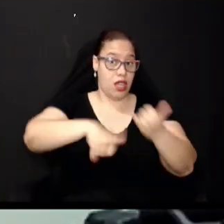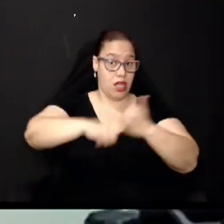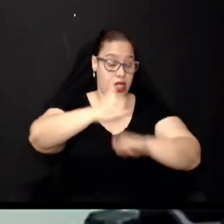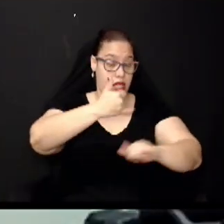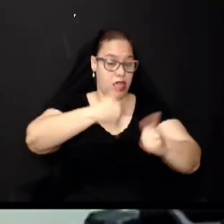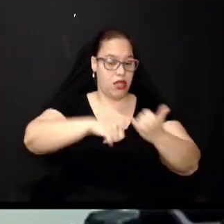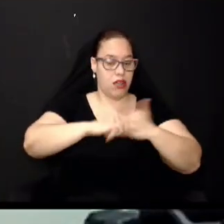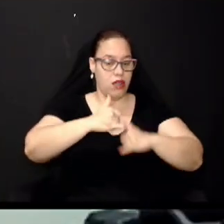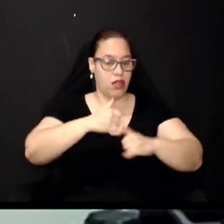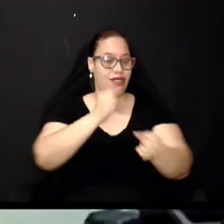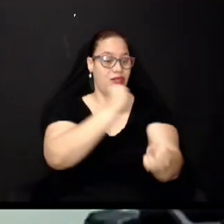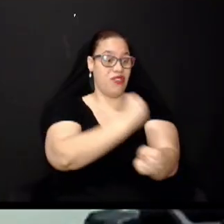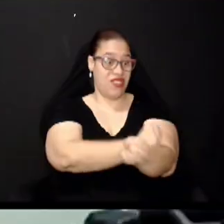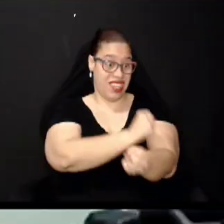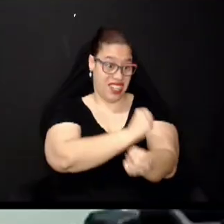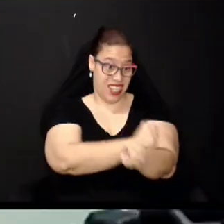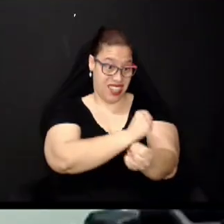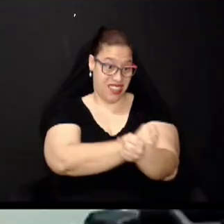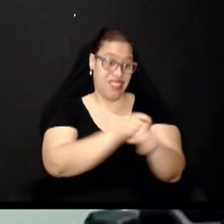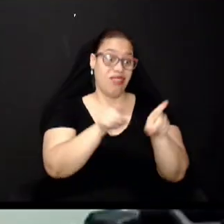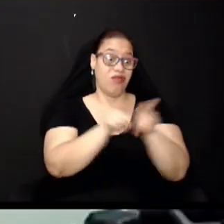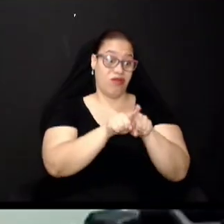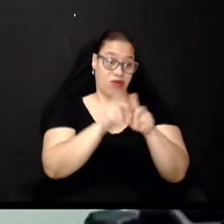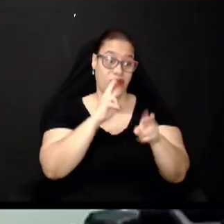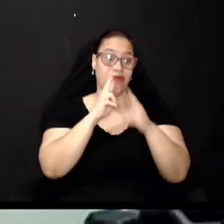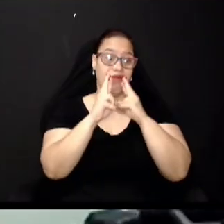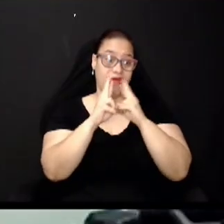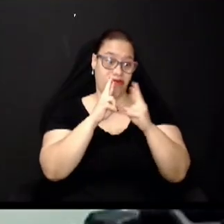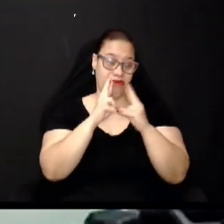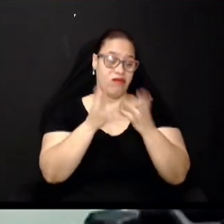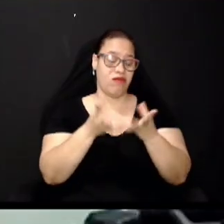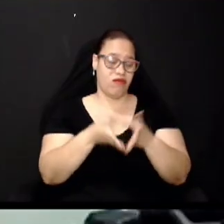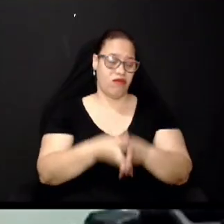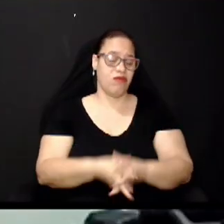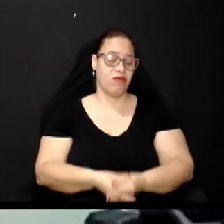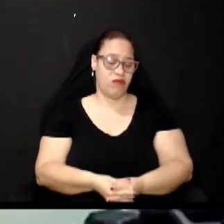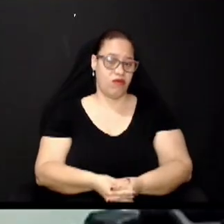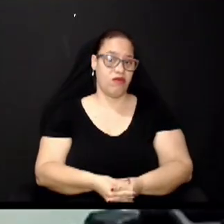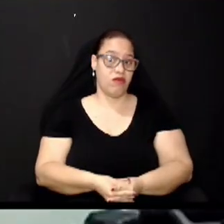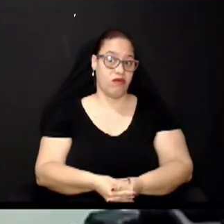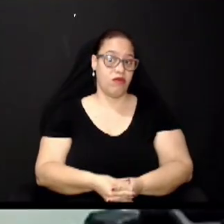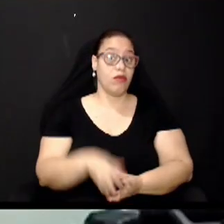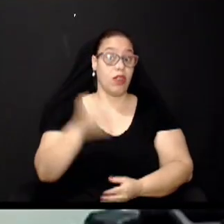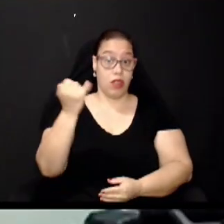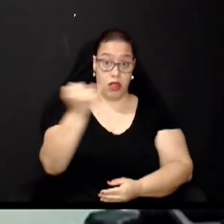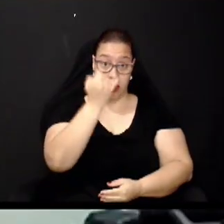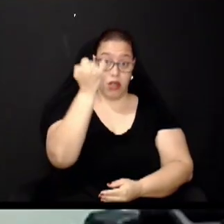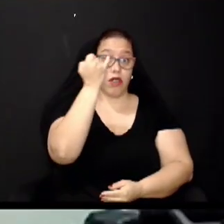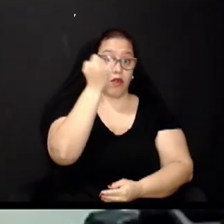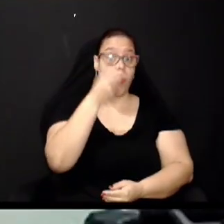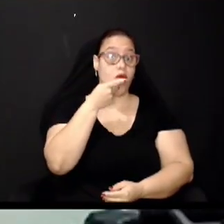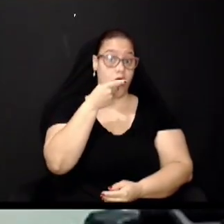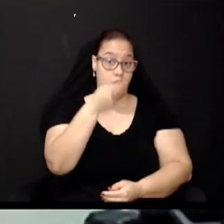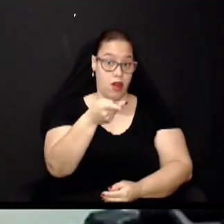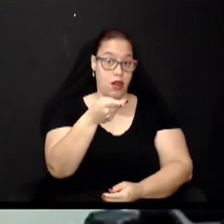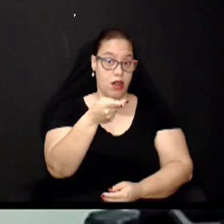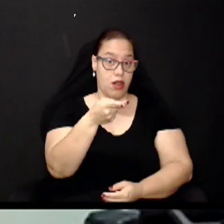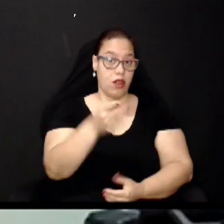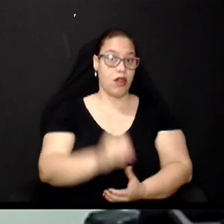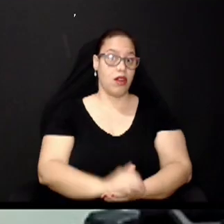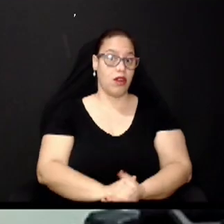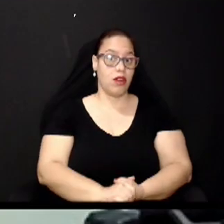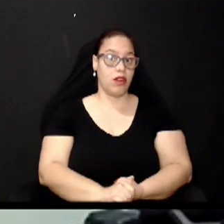viciada também nesse relacionamento, então é algo que é importante a gente também dizer, talvez seja de um outro segmento,